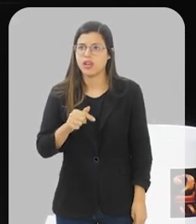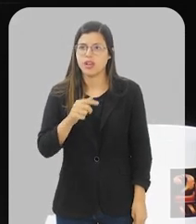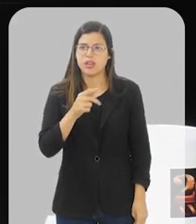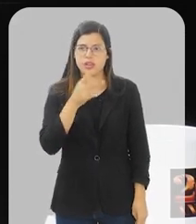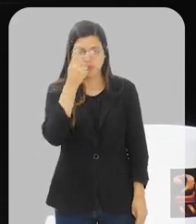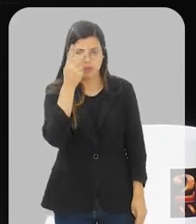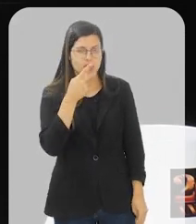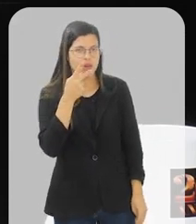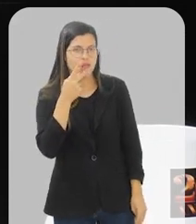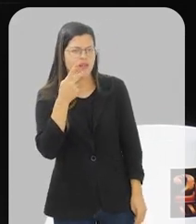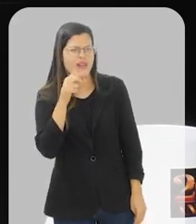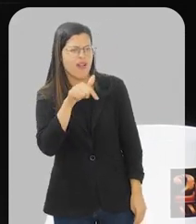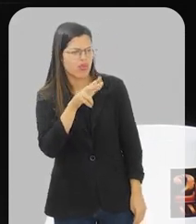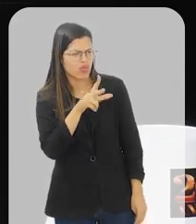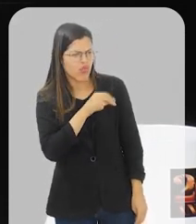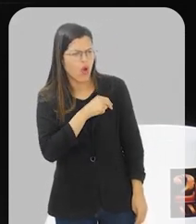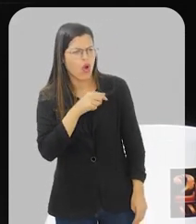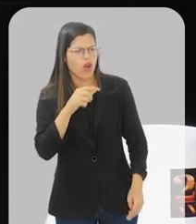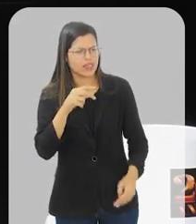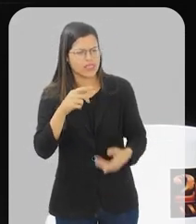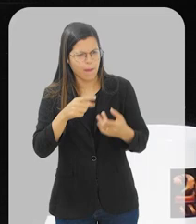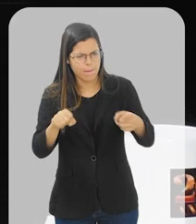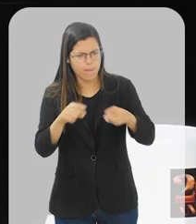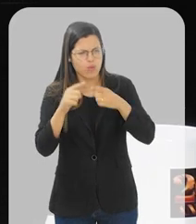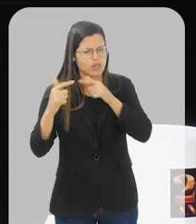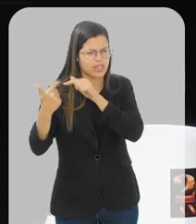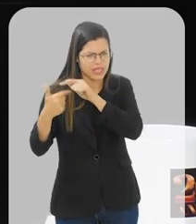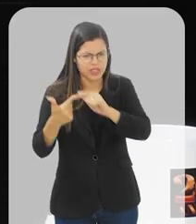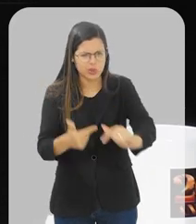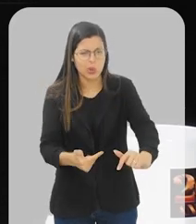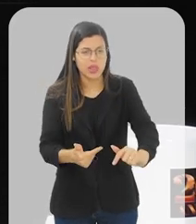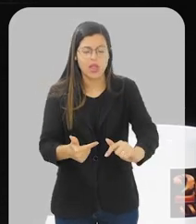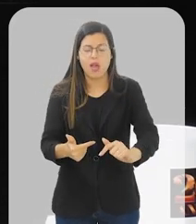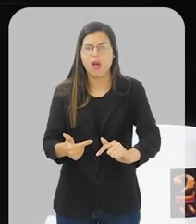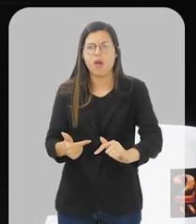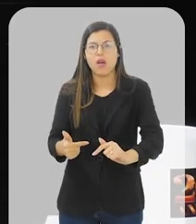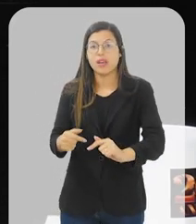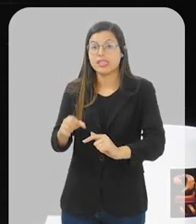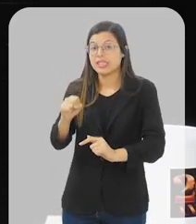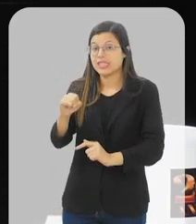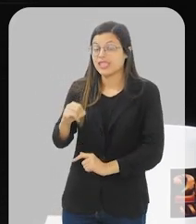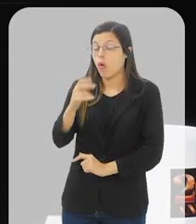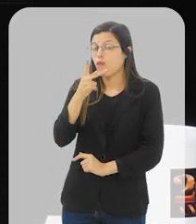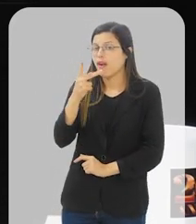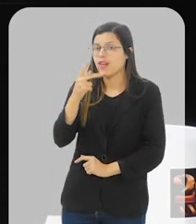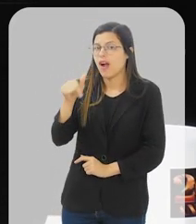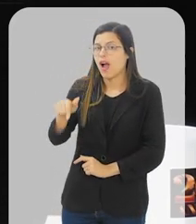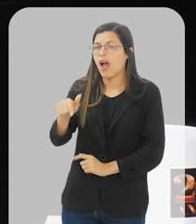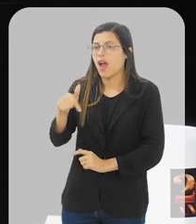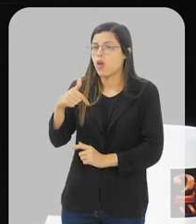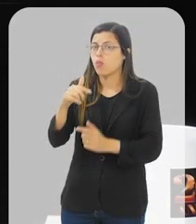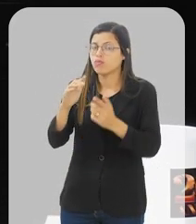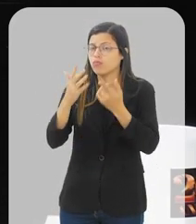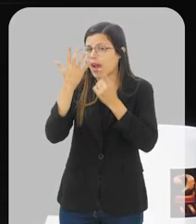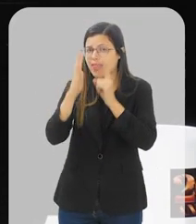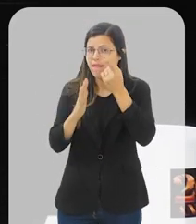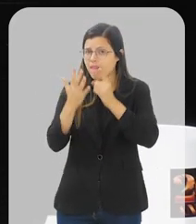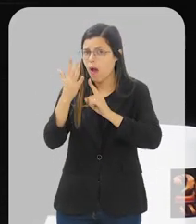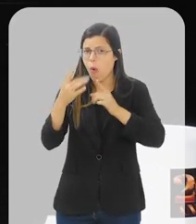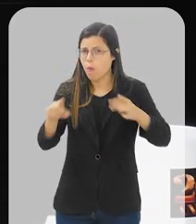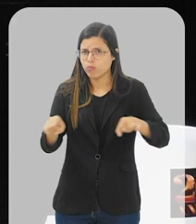erudita, não vai falar, porra, ele é maestro, mas eu sou mestre de bateria de escola de samba. Ah, isso não é profissão. Mas qual é a diferença? A diferença